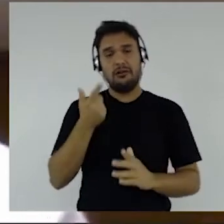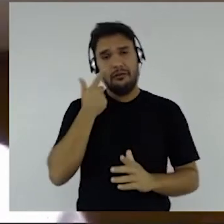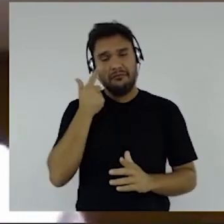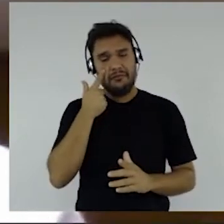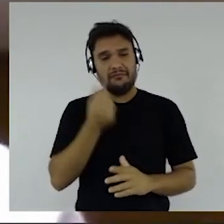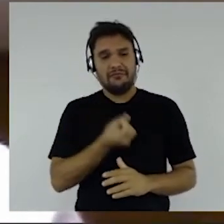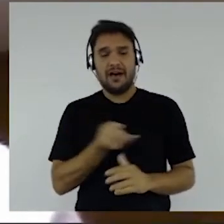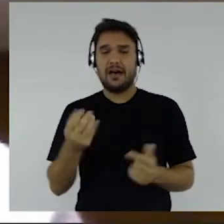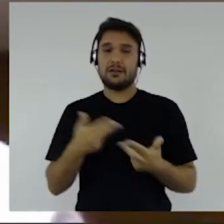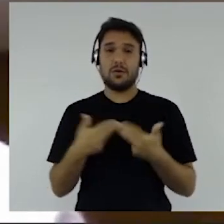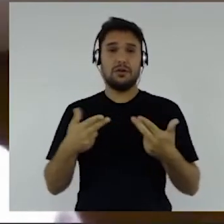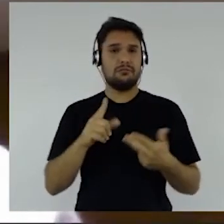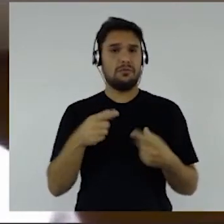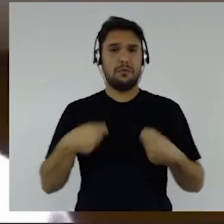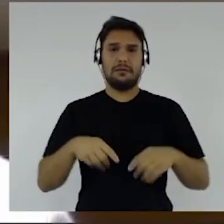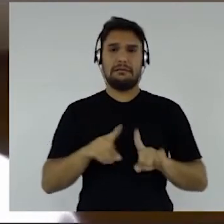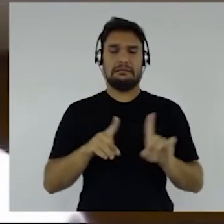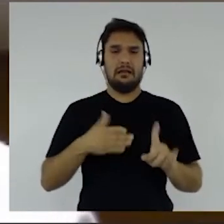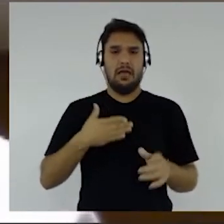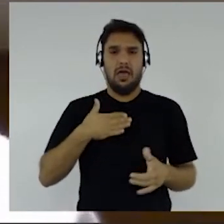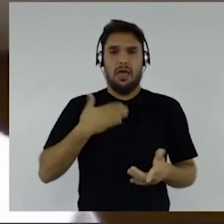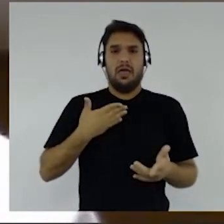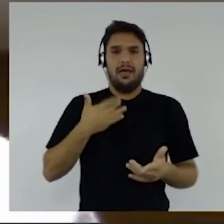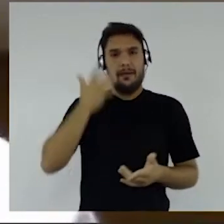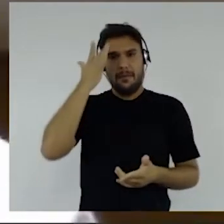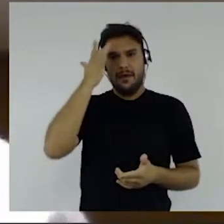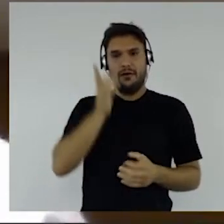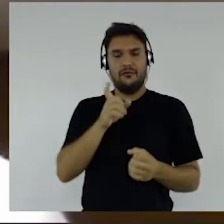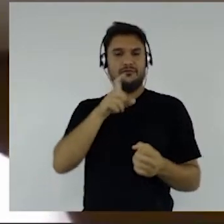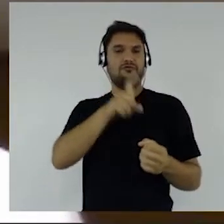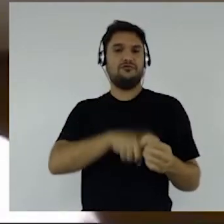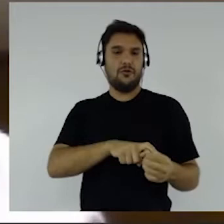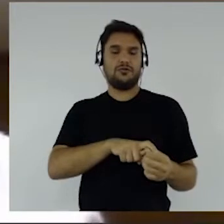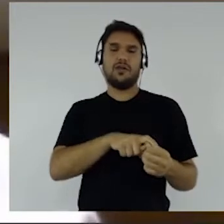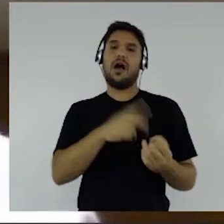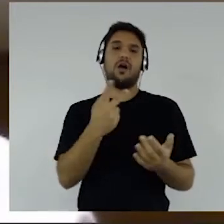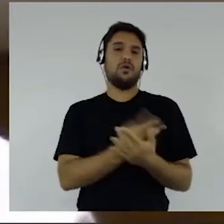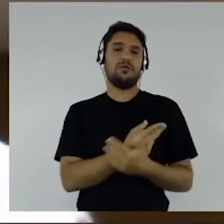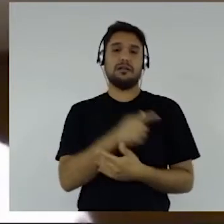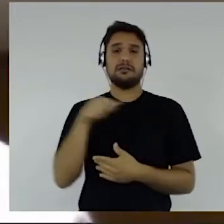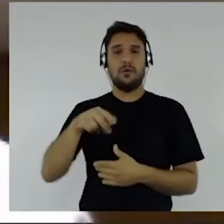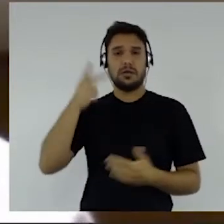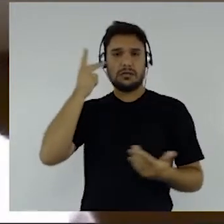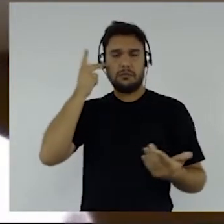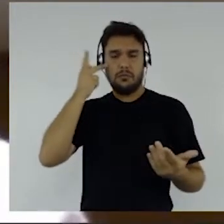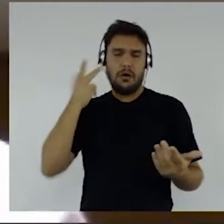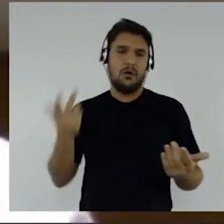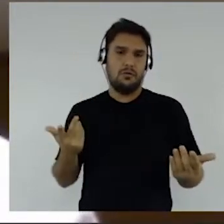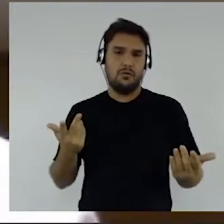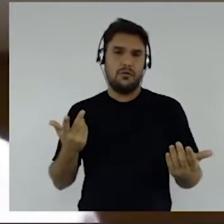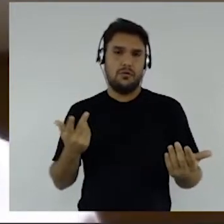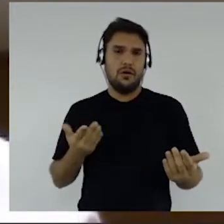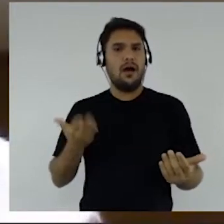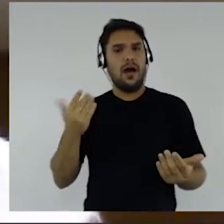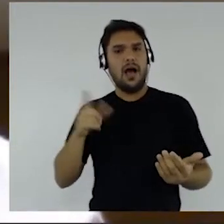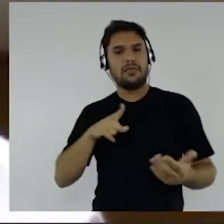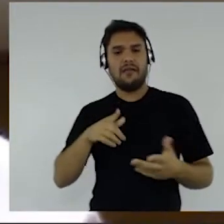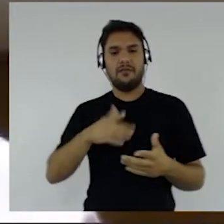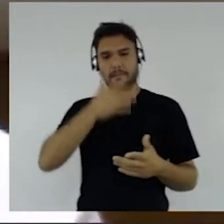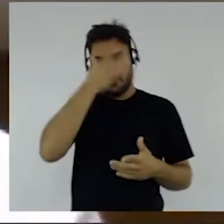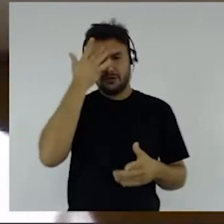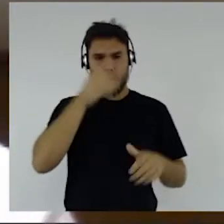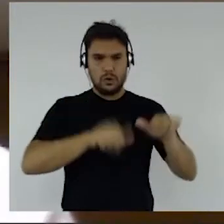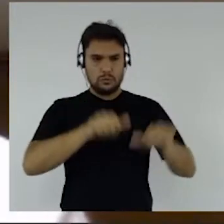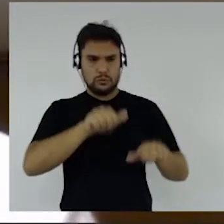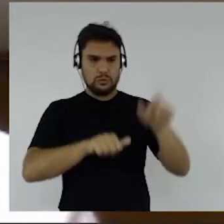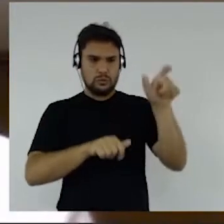pouco. Não é de se assustar se amanhã voltarem com o que aconteceu aqui em São Paulo. Aqui em São Paulo tivemos um julgado